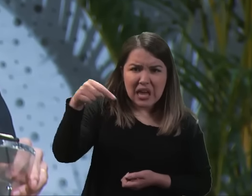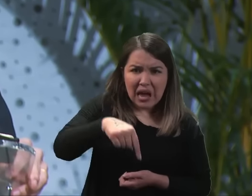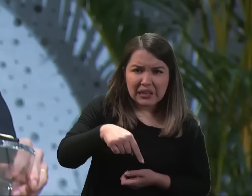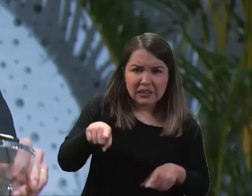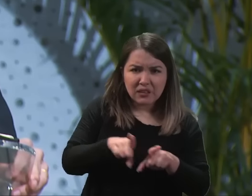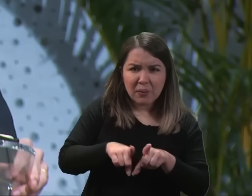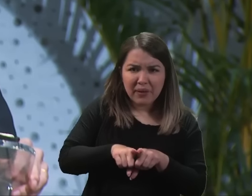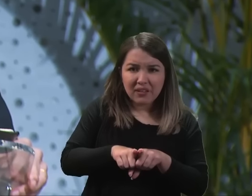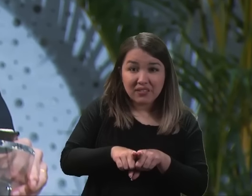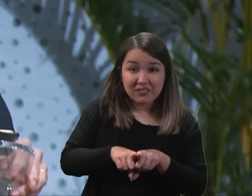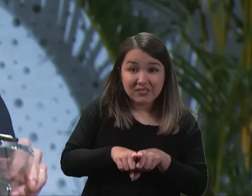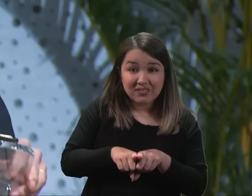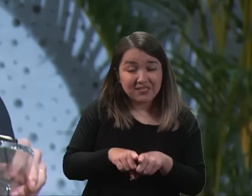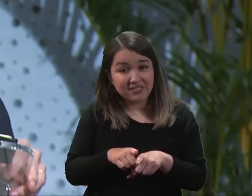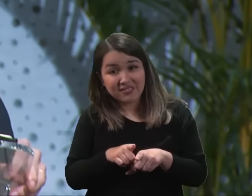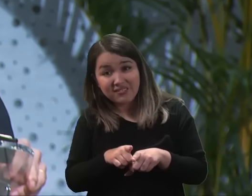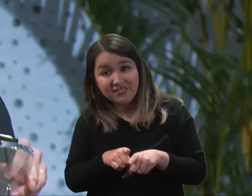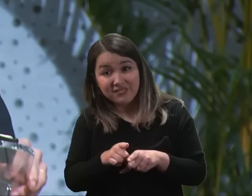pode haver entre nós